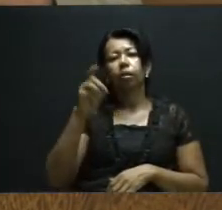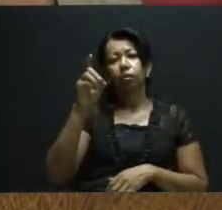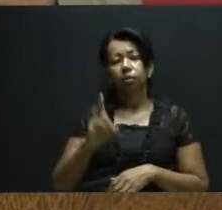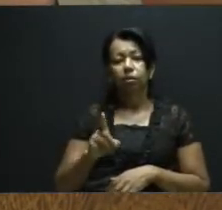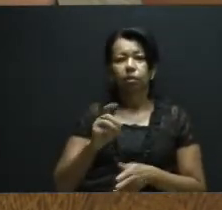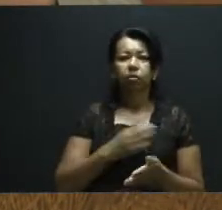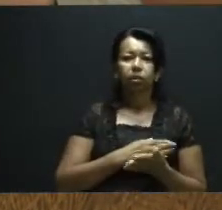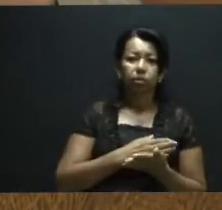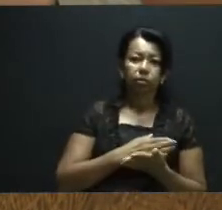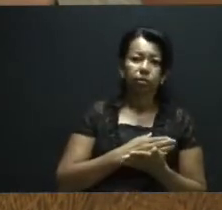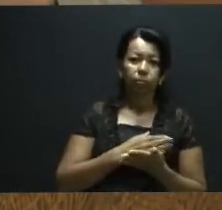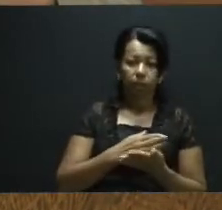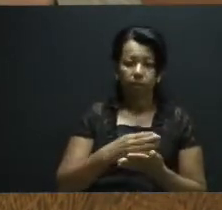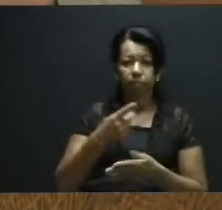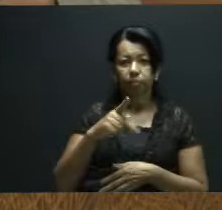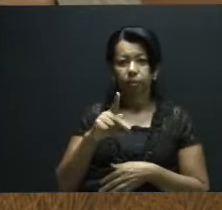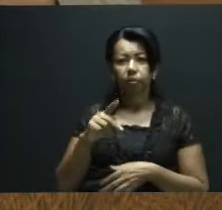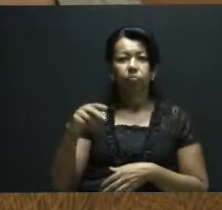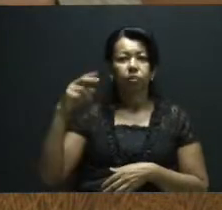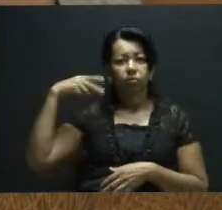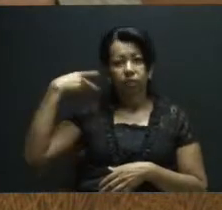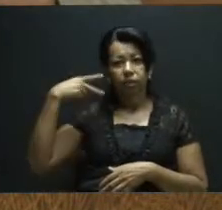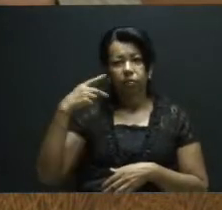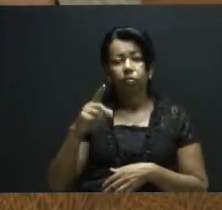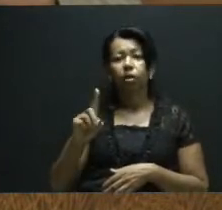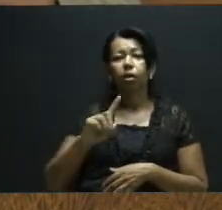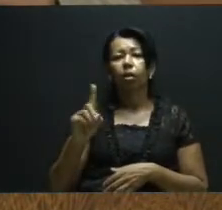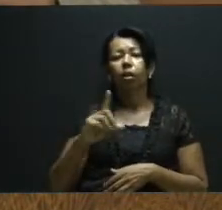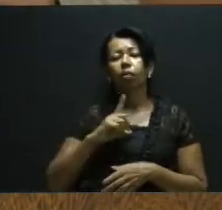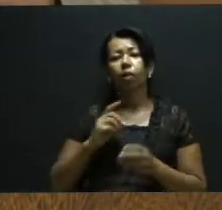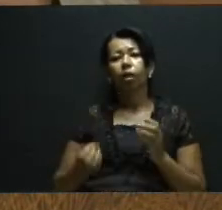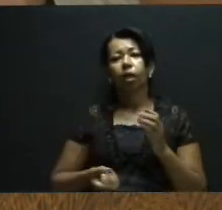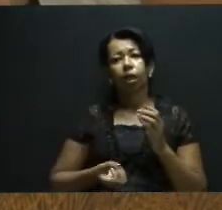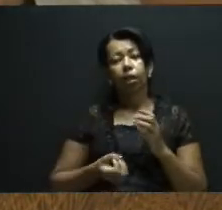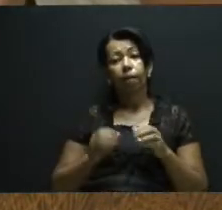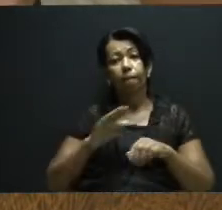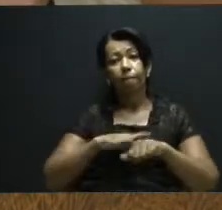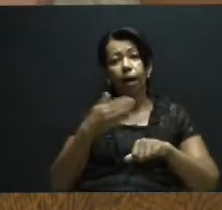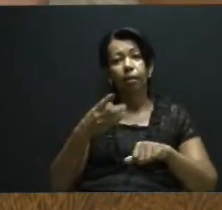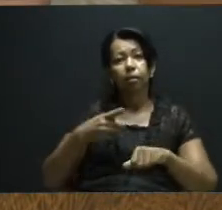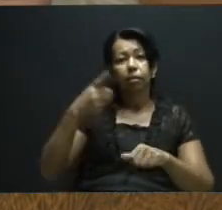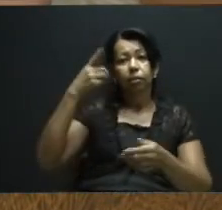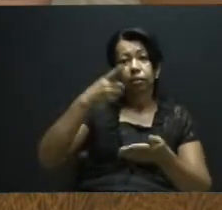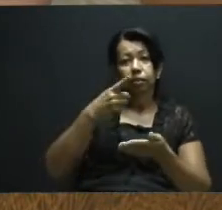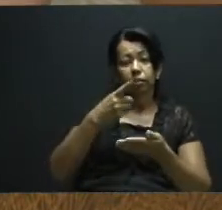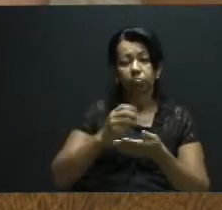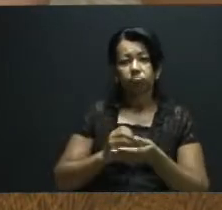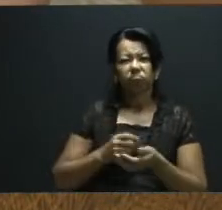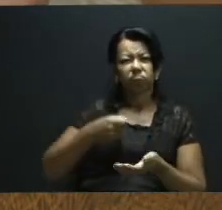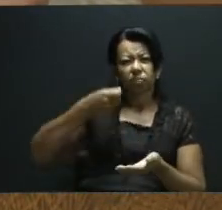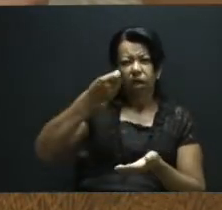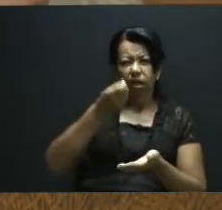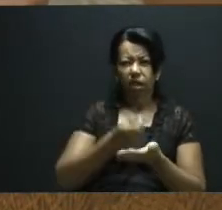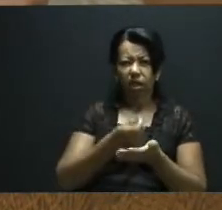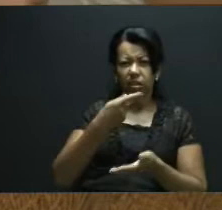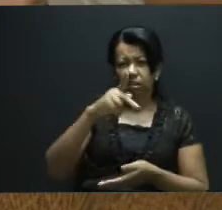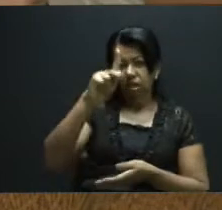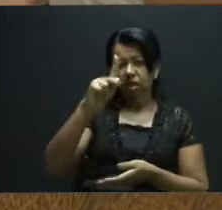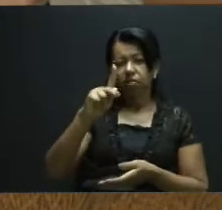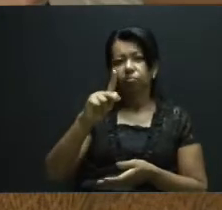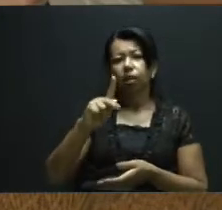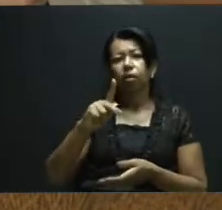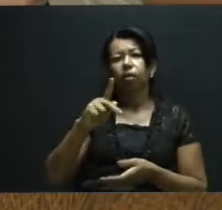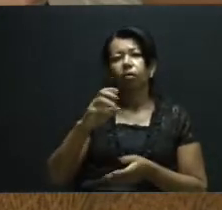de vereador desde que não criem aumento de despesas para o executivo assim nos aspectos que